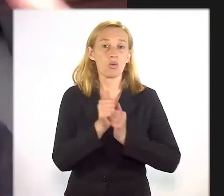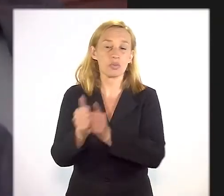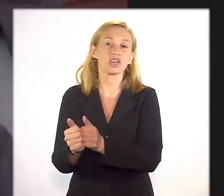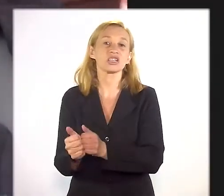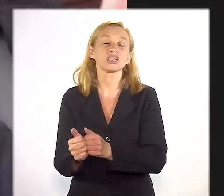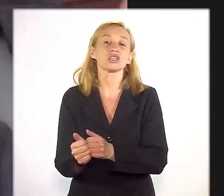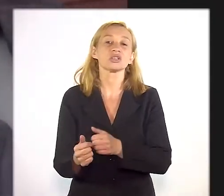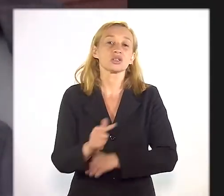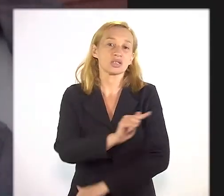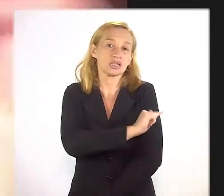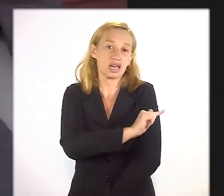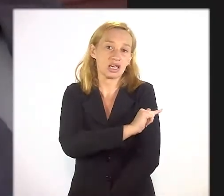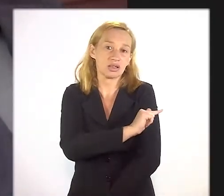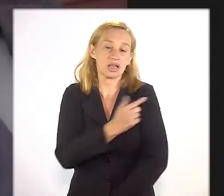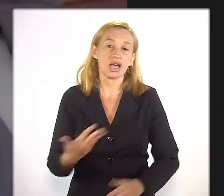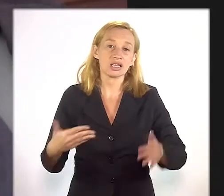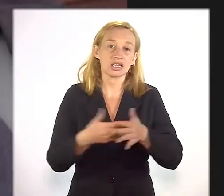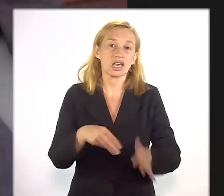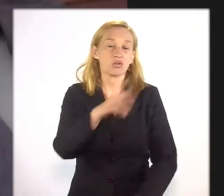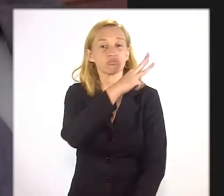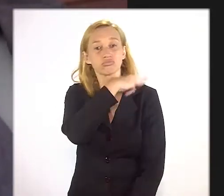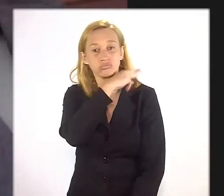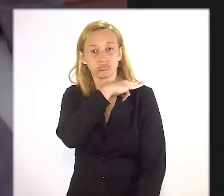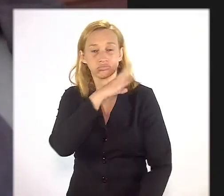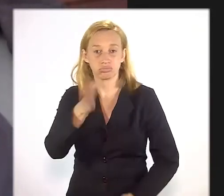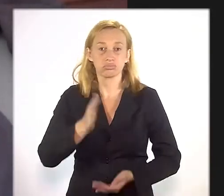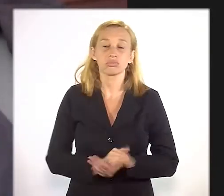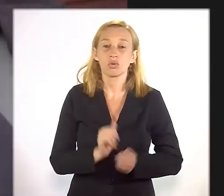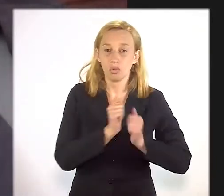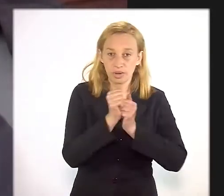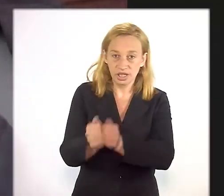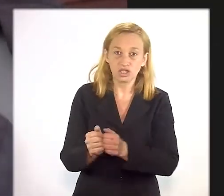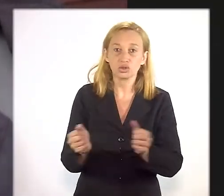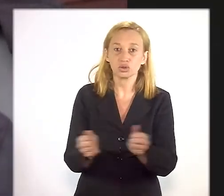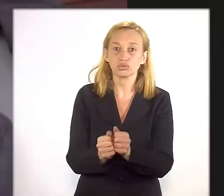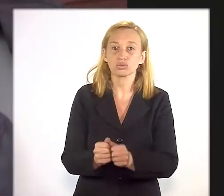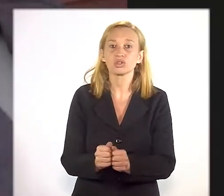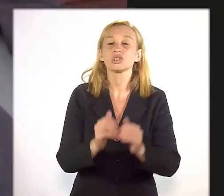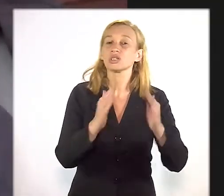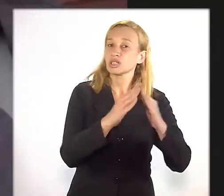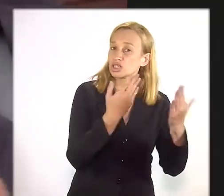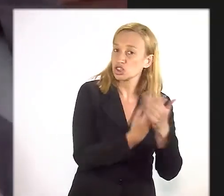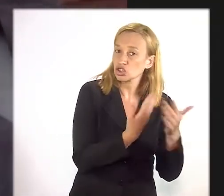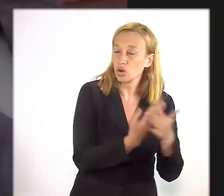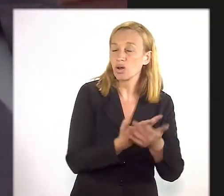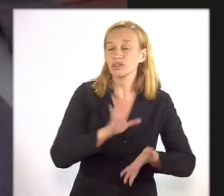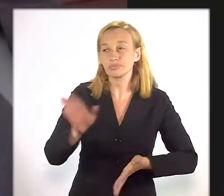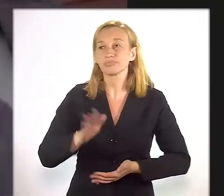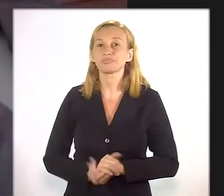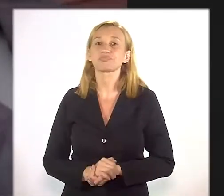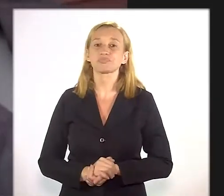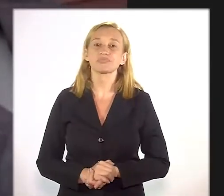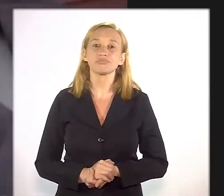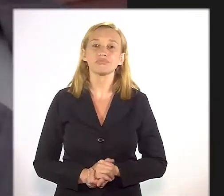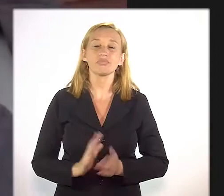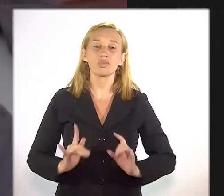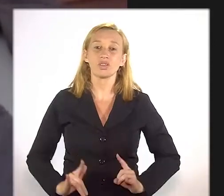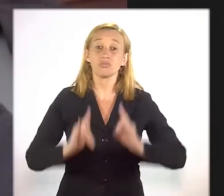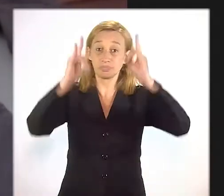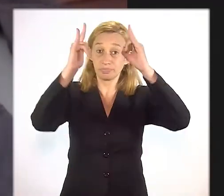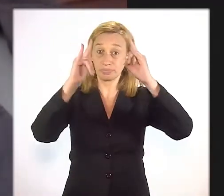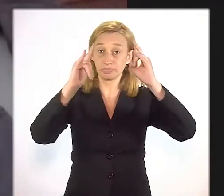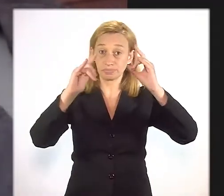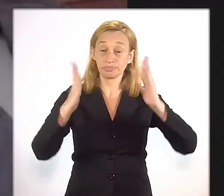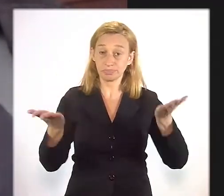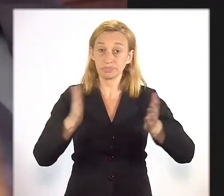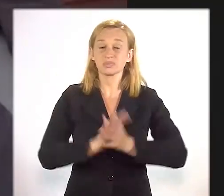eu acompanhei-os desde o 7º ano até o último ano de ensino médio. Aí veio a pandemia. As escolas, os prédios fecharam. Mas os prédios